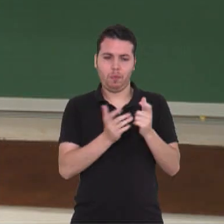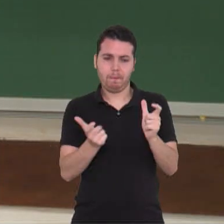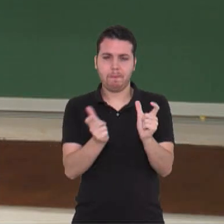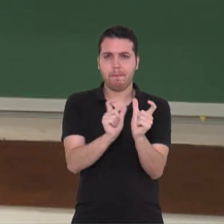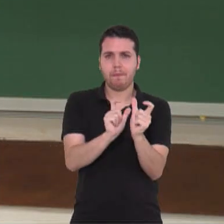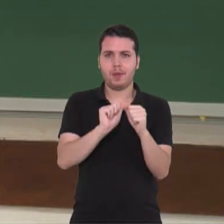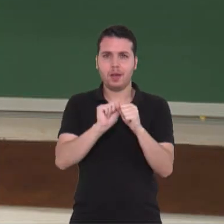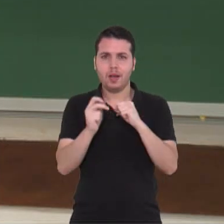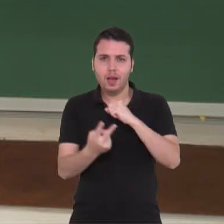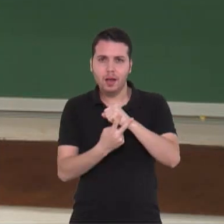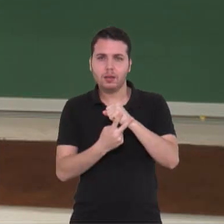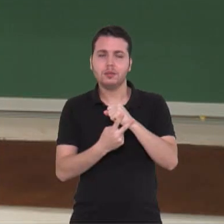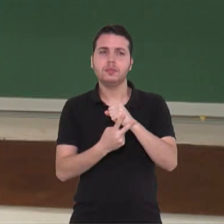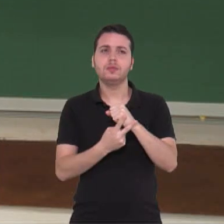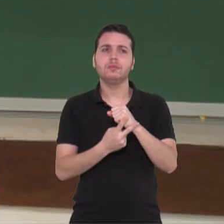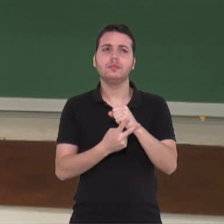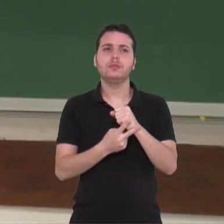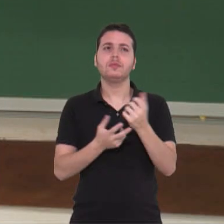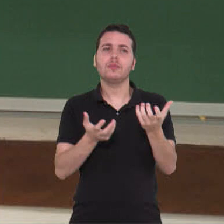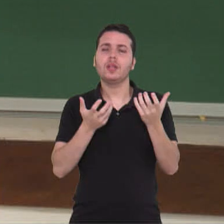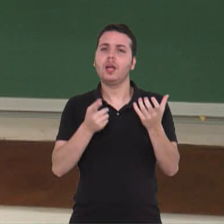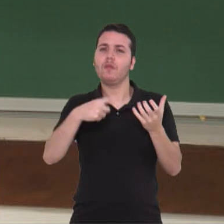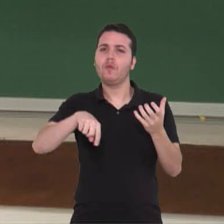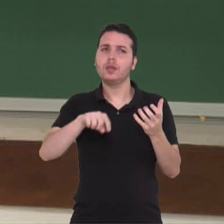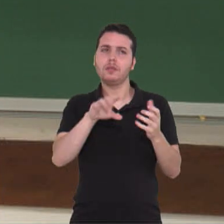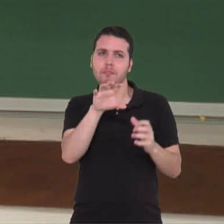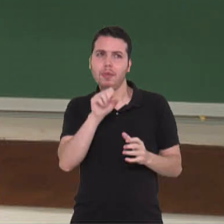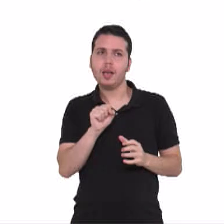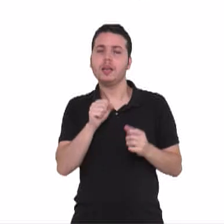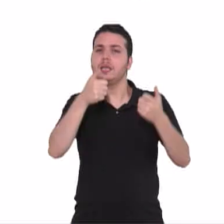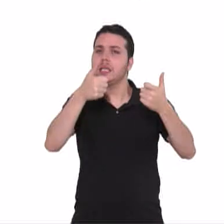quero que vocês procurem ali no quadrinho, retire e